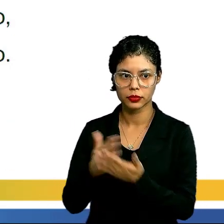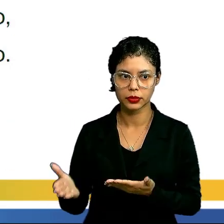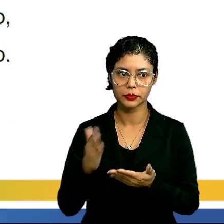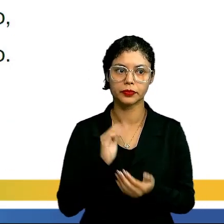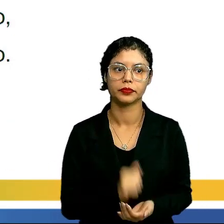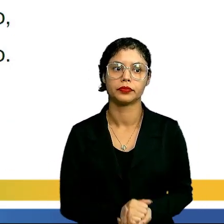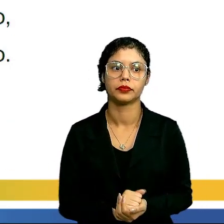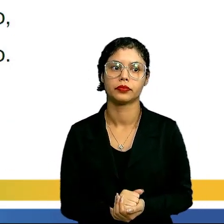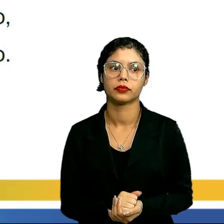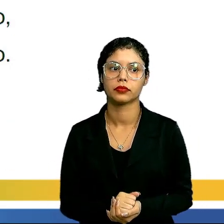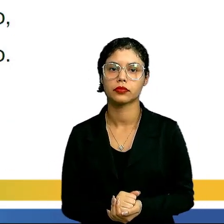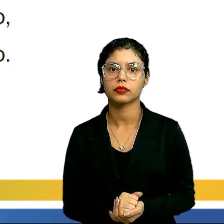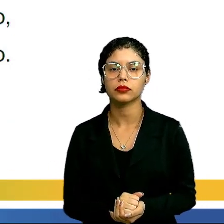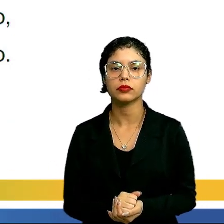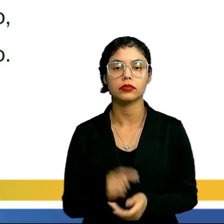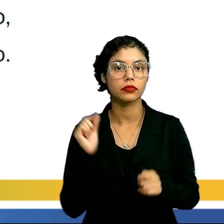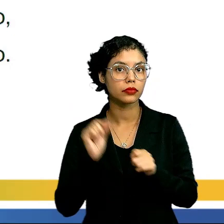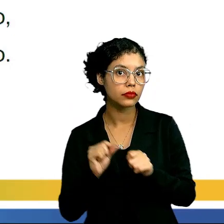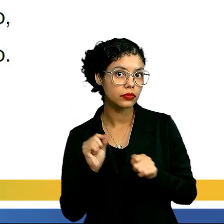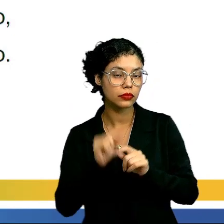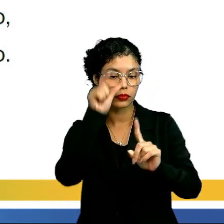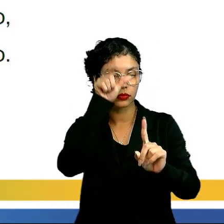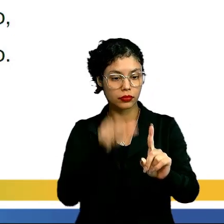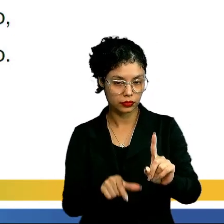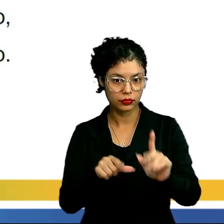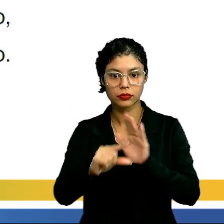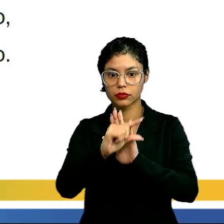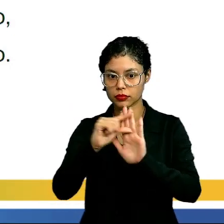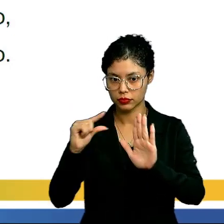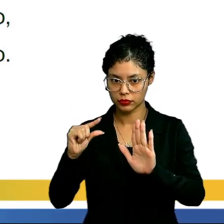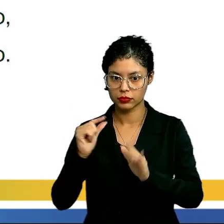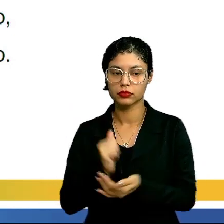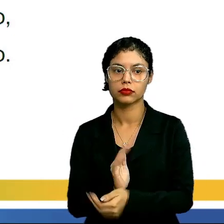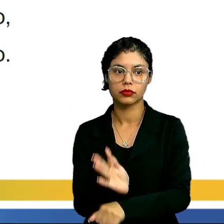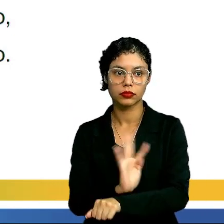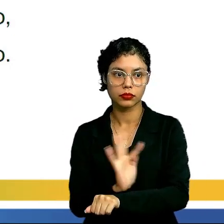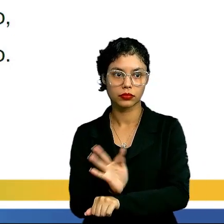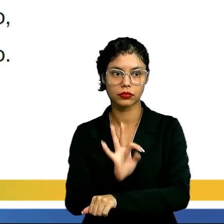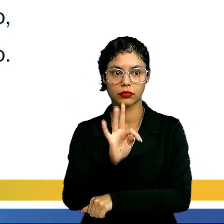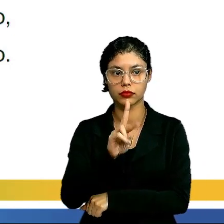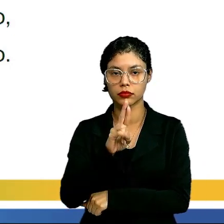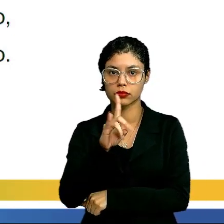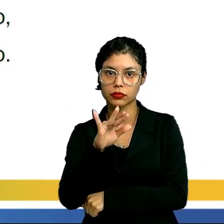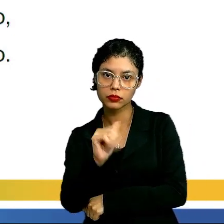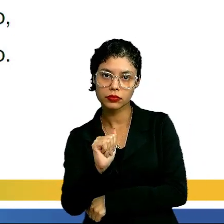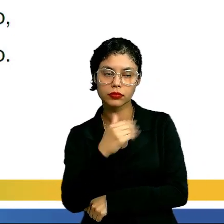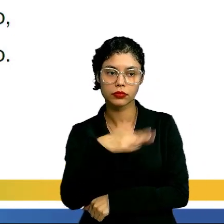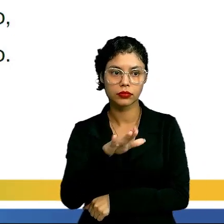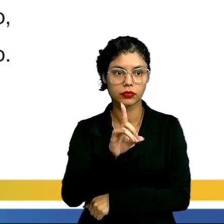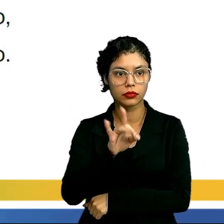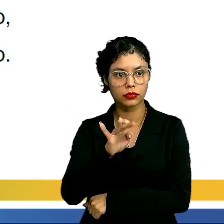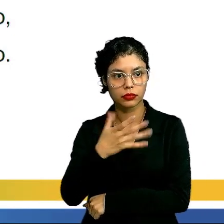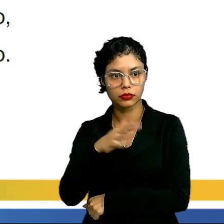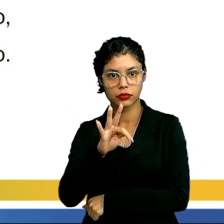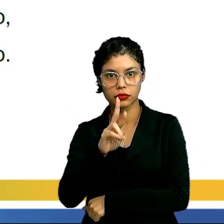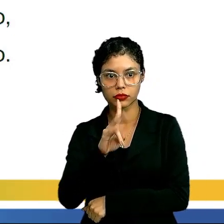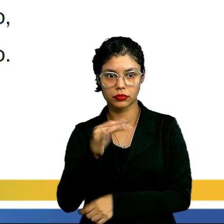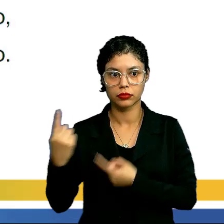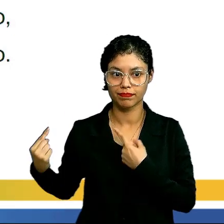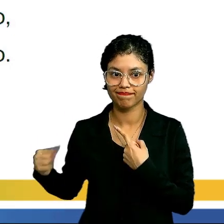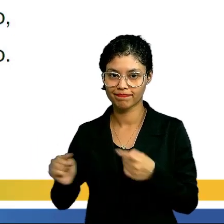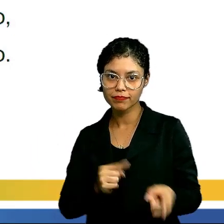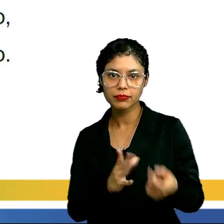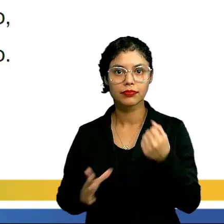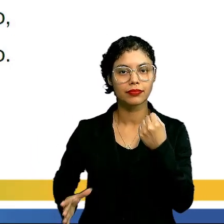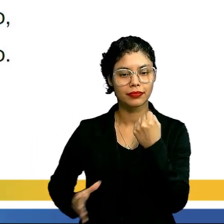inicia a introdução fazendo uma citação, né, ao filme Tropa de Elite. Afinal de contas, ele está falando dos desafios